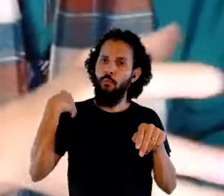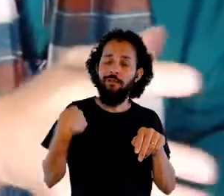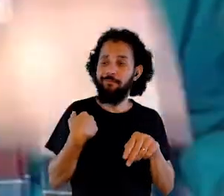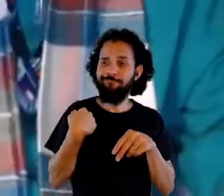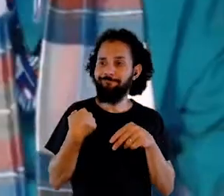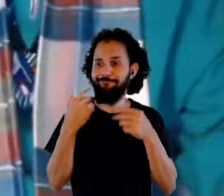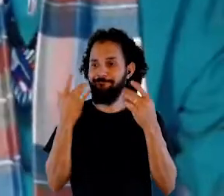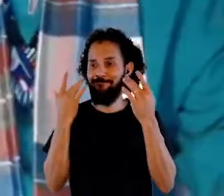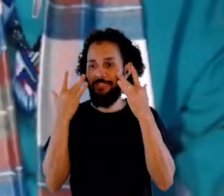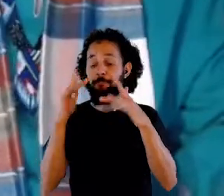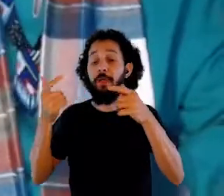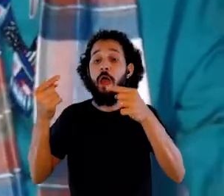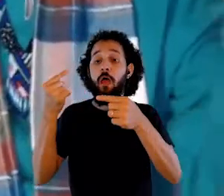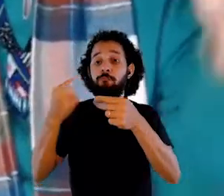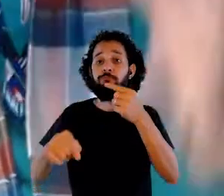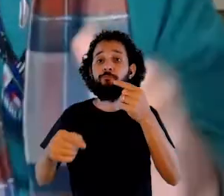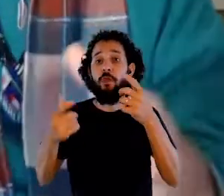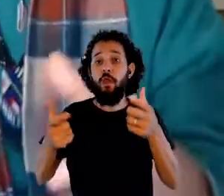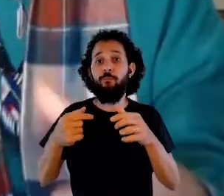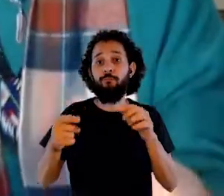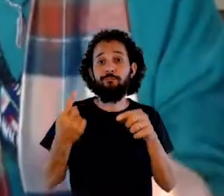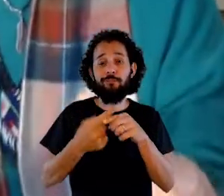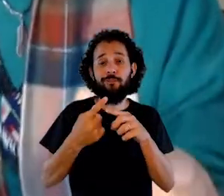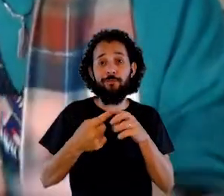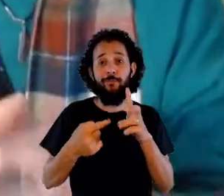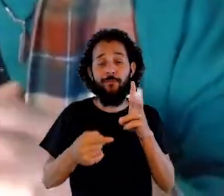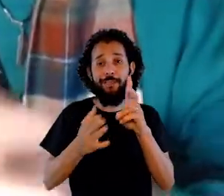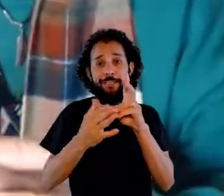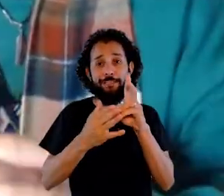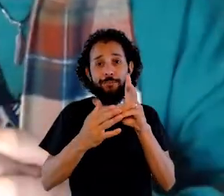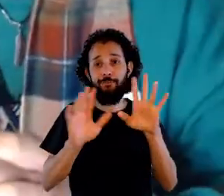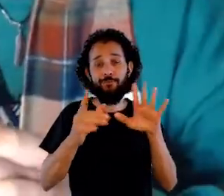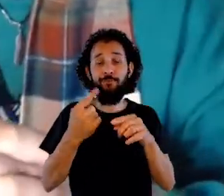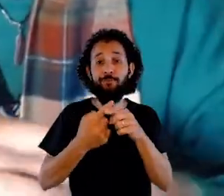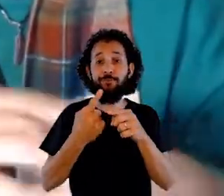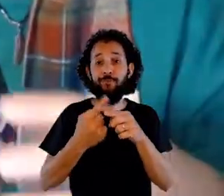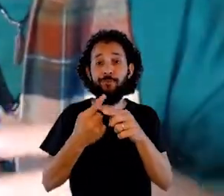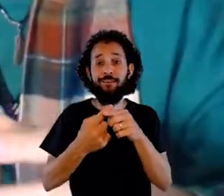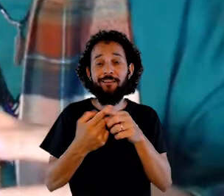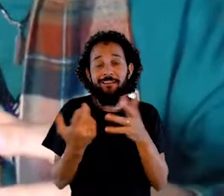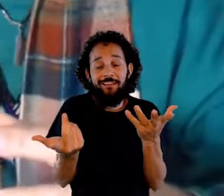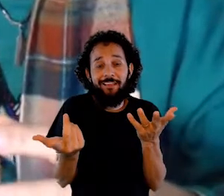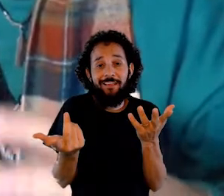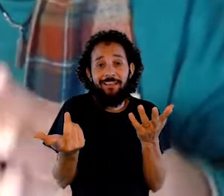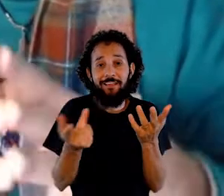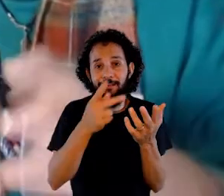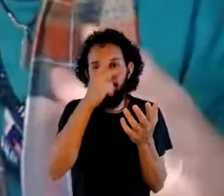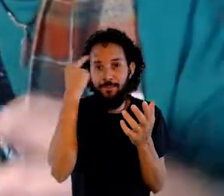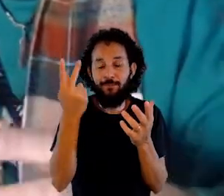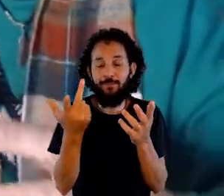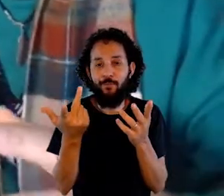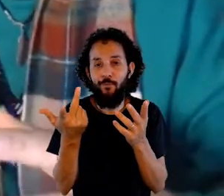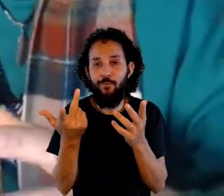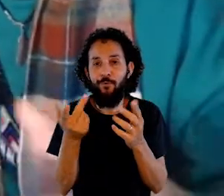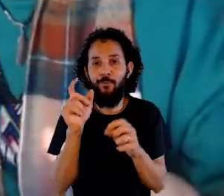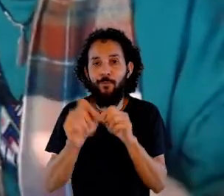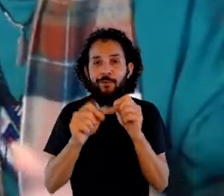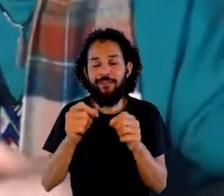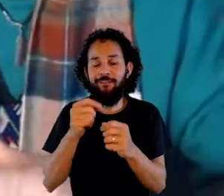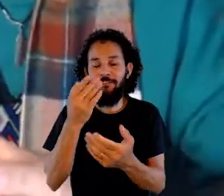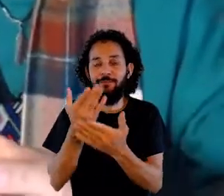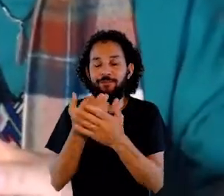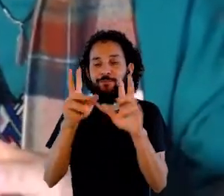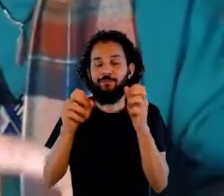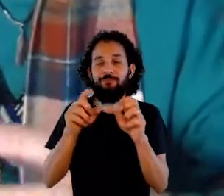era índio, né? Aliás, tem uma coisa interessante, que geralmente as pessoas, muitas pessoas que vão fazer xamanismo, elas vão na árvore